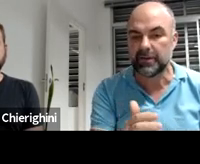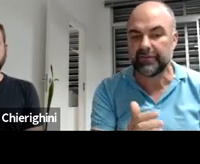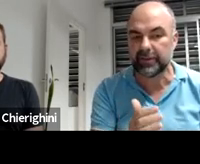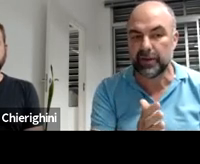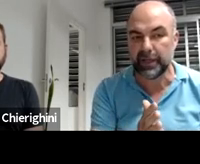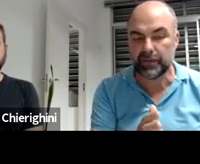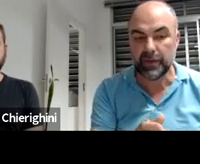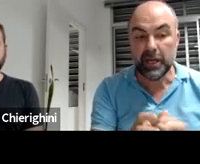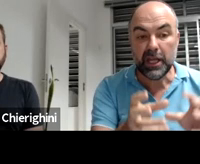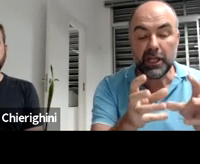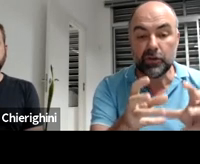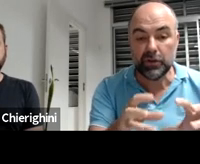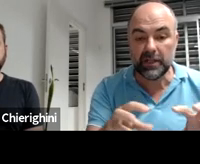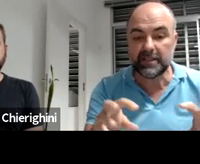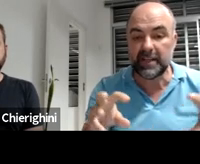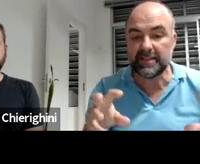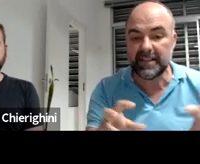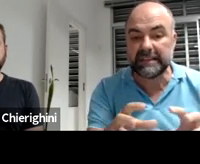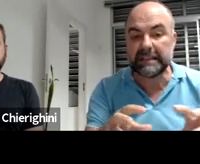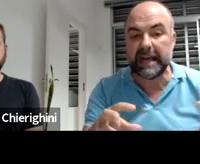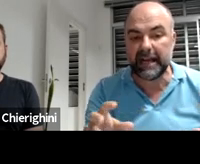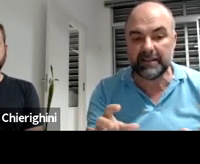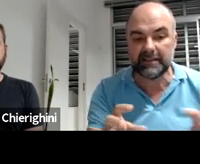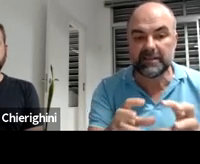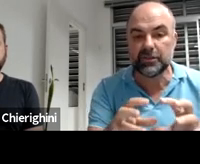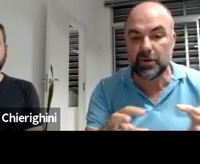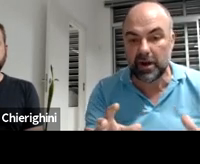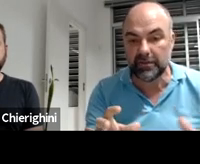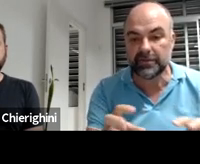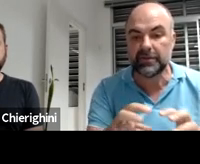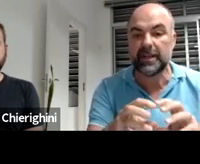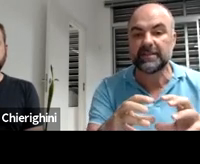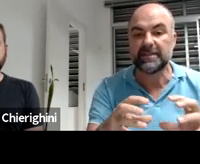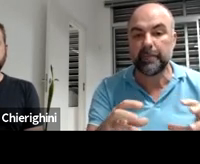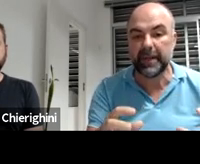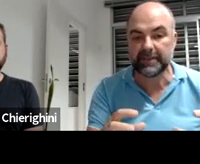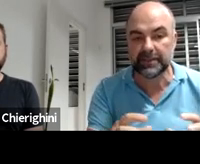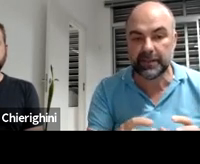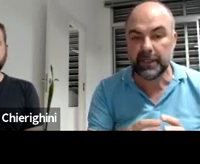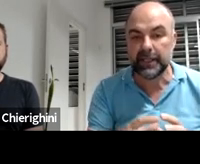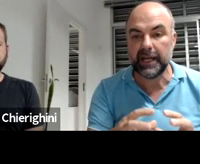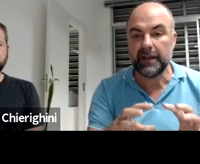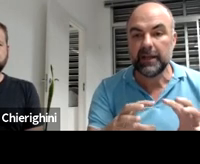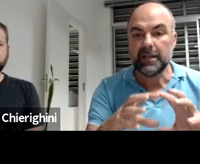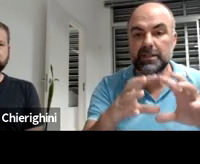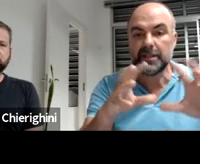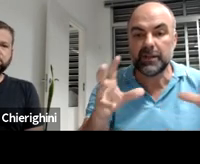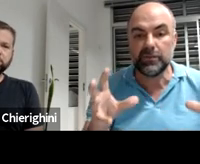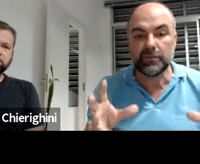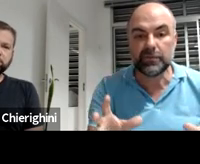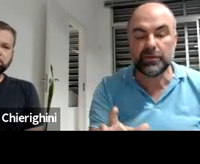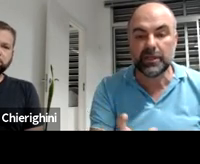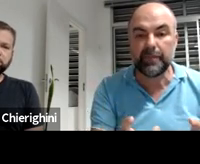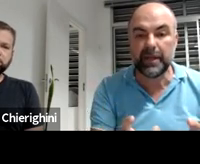começa a ter o faturamento. E todas essas entidades, esses órgãos ou essas empresas, né,